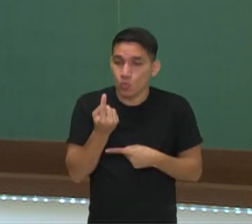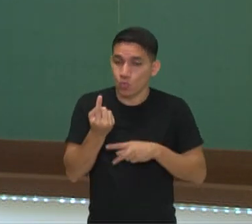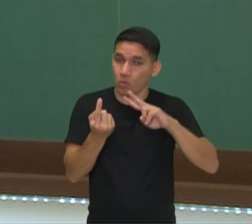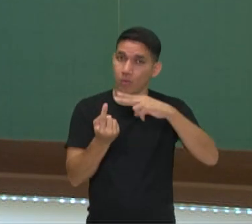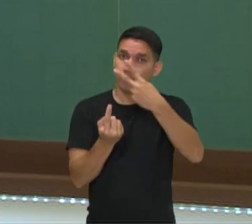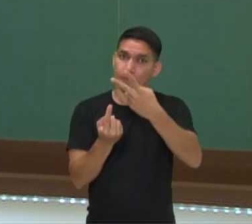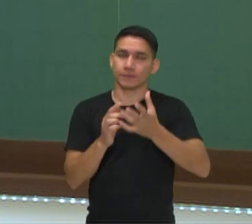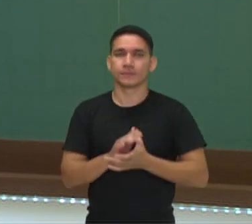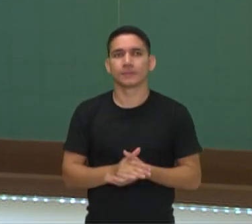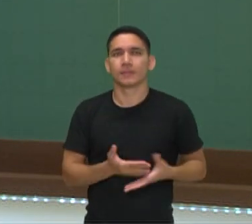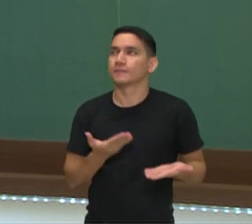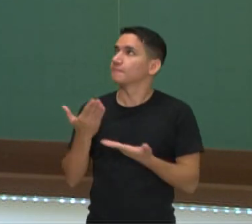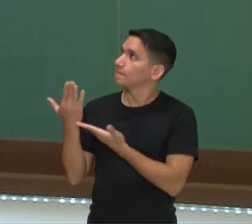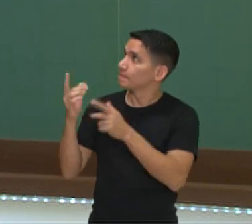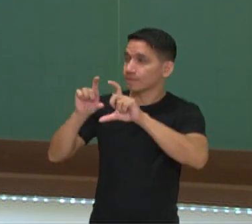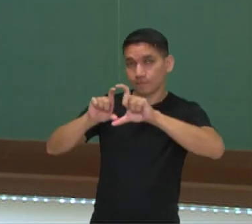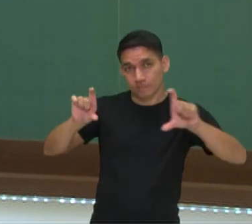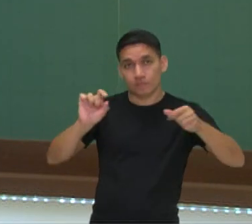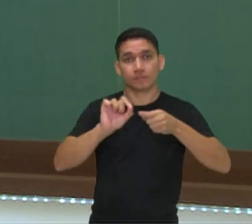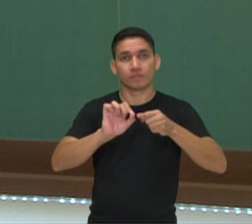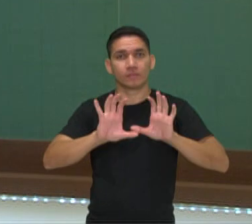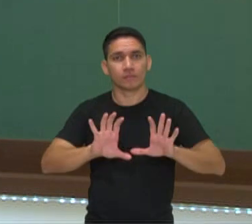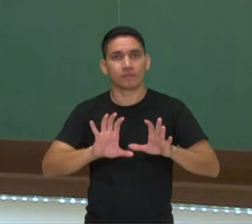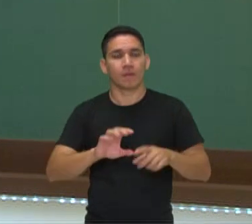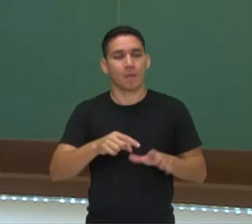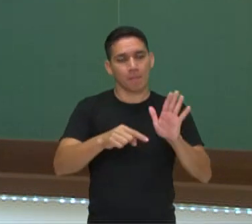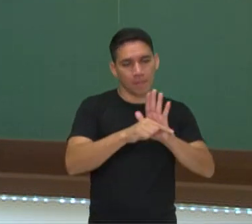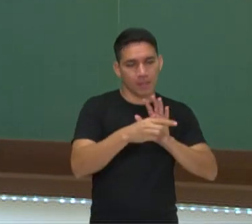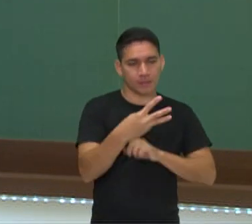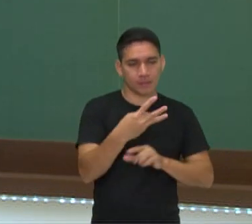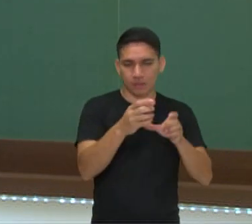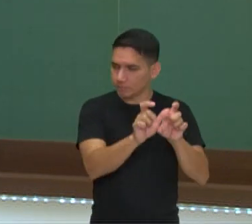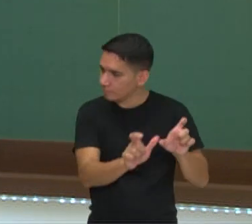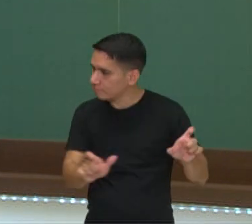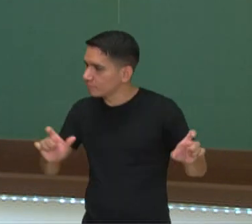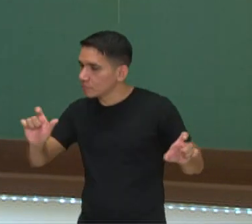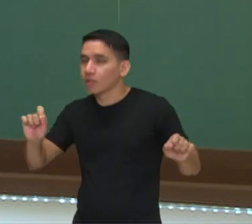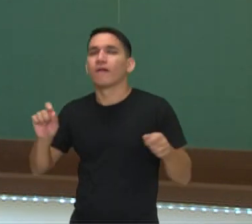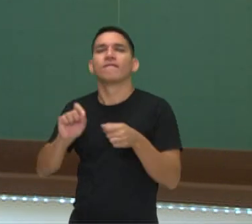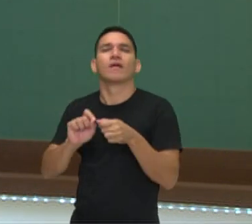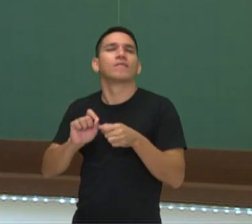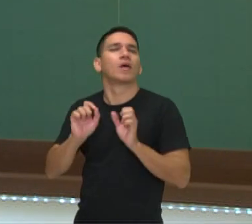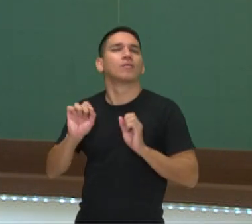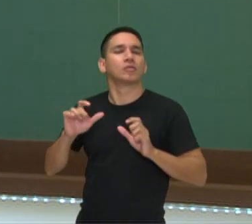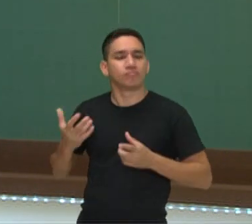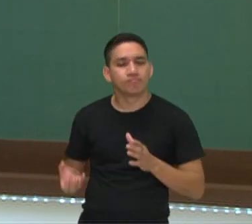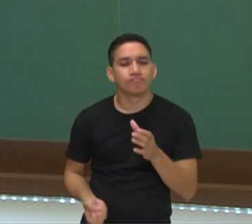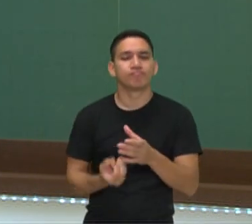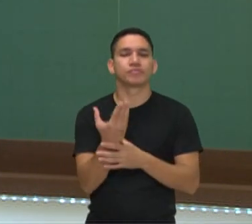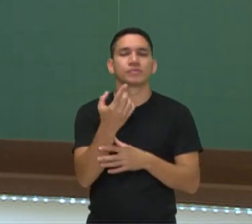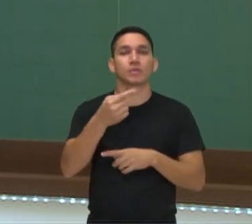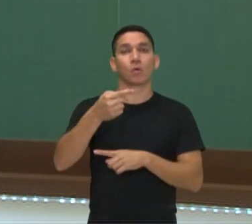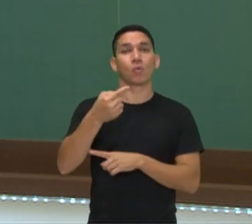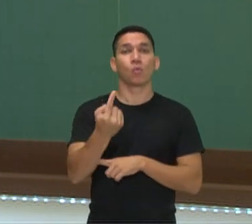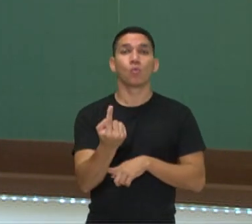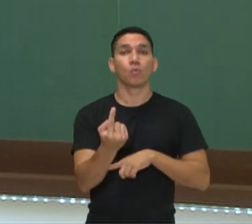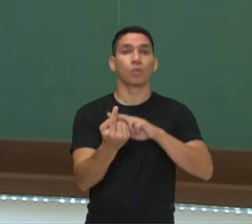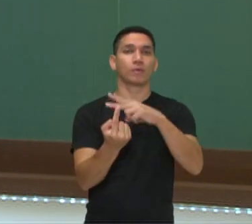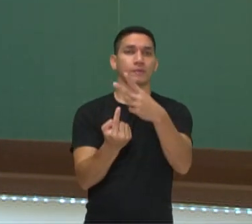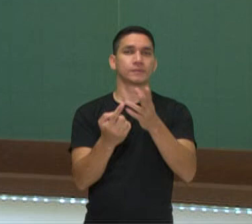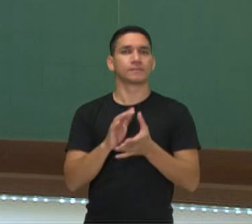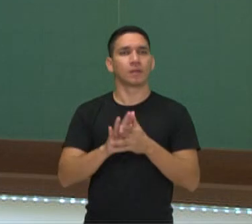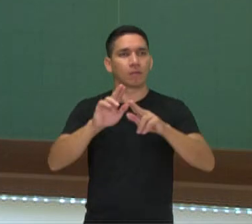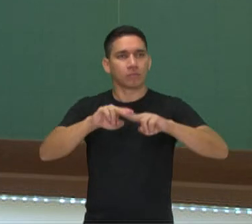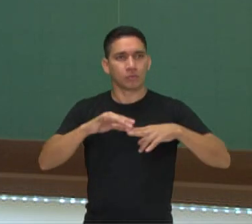quadrado. Então, é isso que nós vamos fazer, ó. Passo o menos 3 para o outro lado e eu faço aparecer esse 1 ao quadrado. Então, aqui,